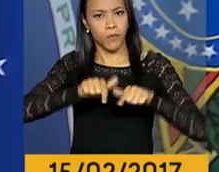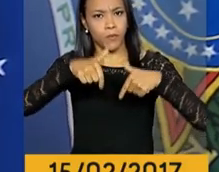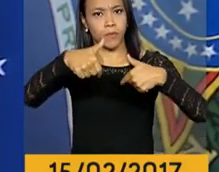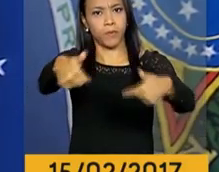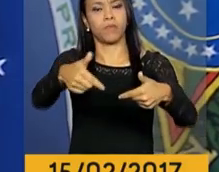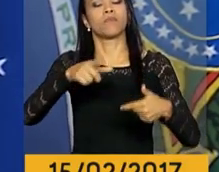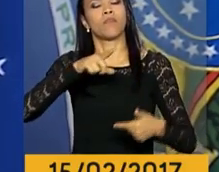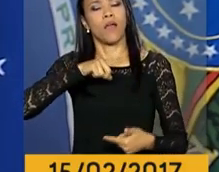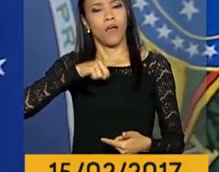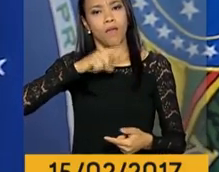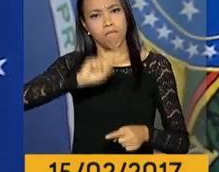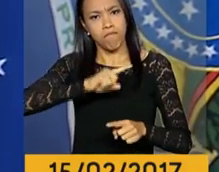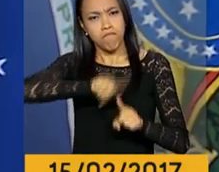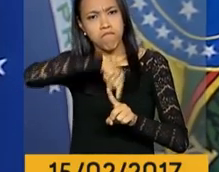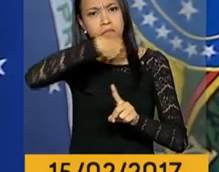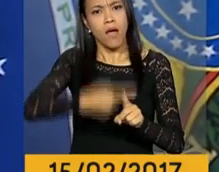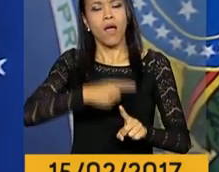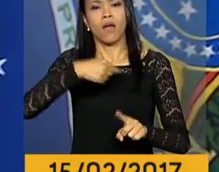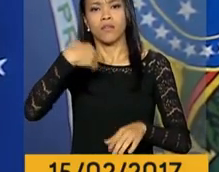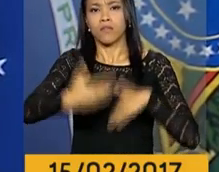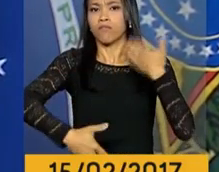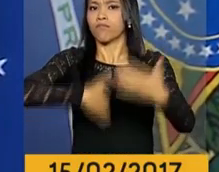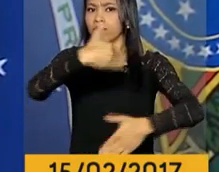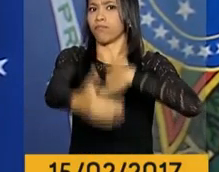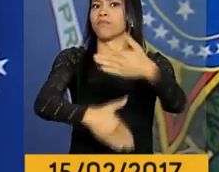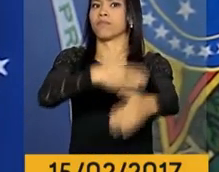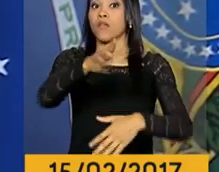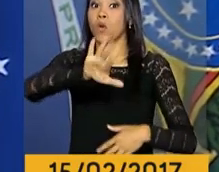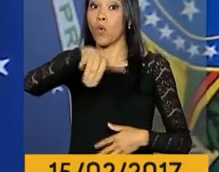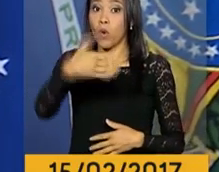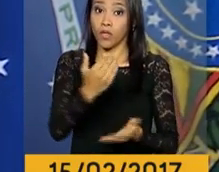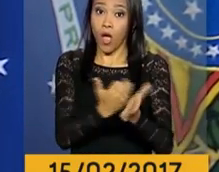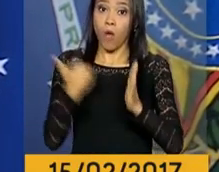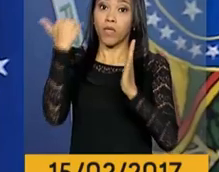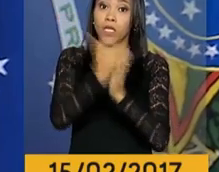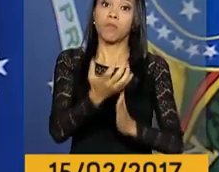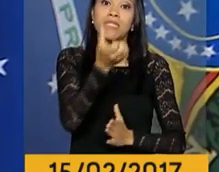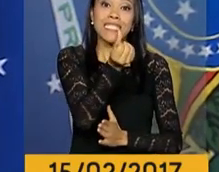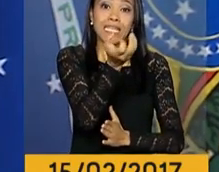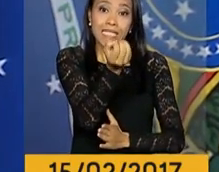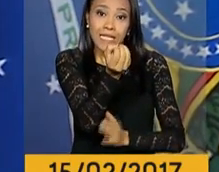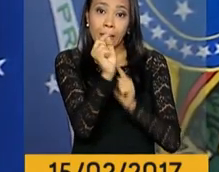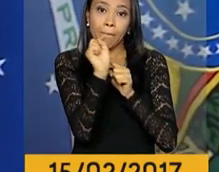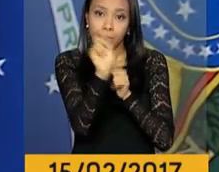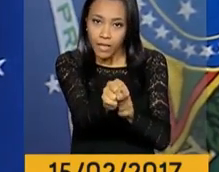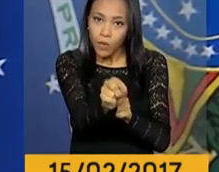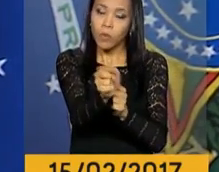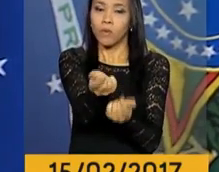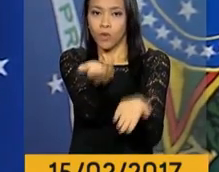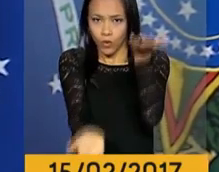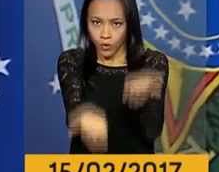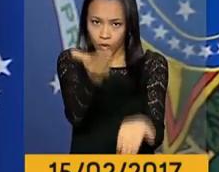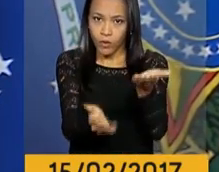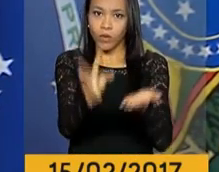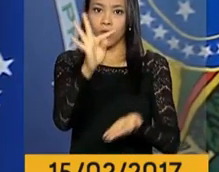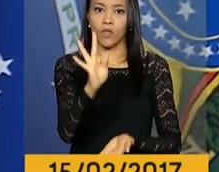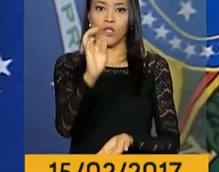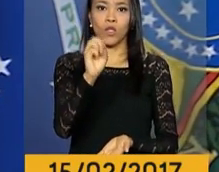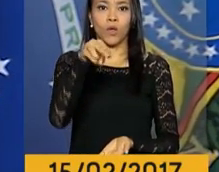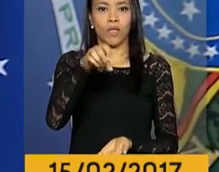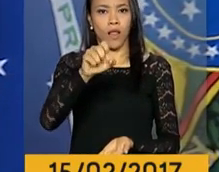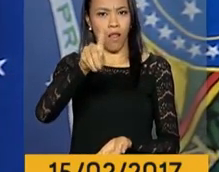concretizam cada vez mais. Na medida que nós hoje aumentamos mais 60.000 1 toneladas. Nós estamos provando que não são